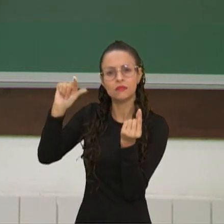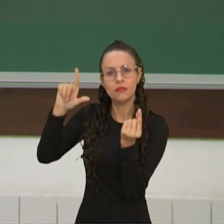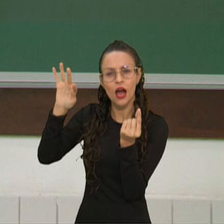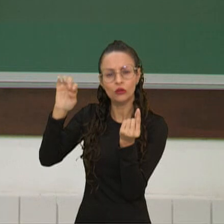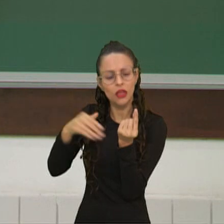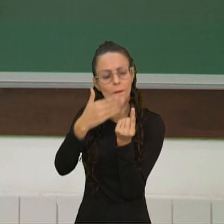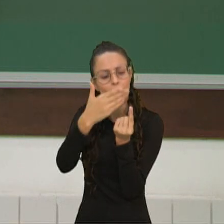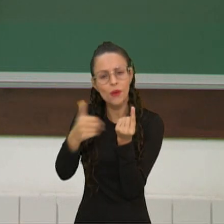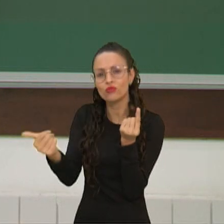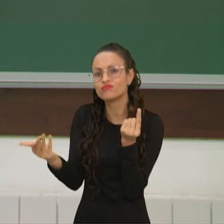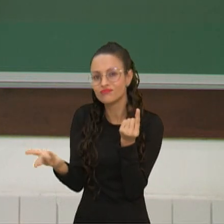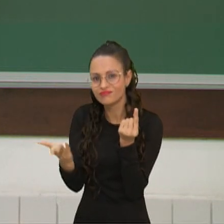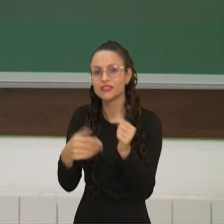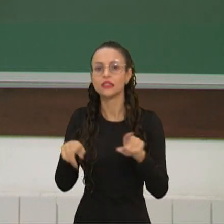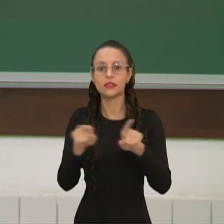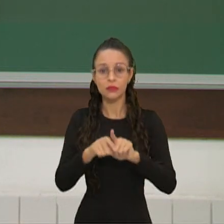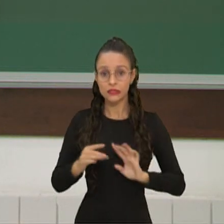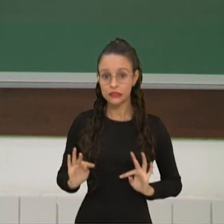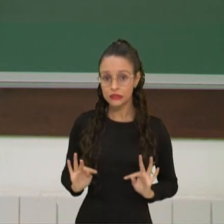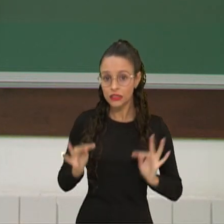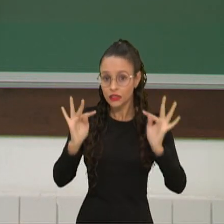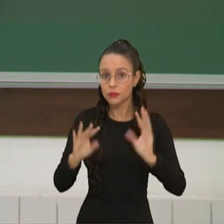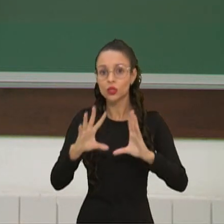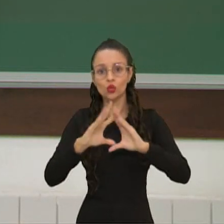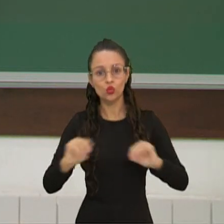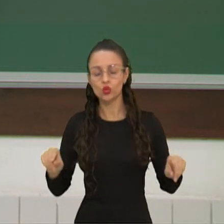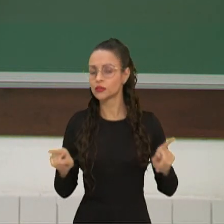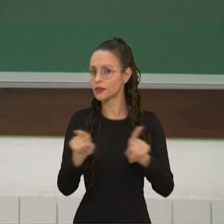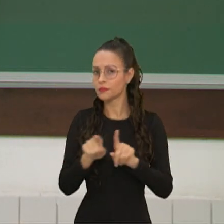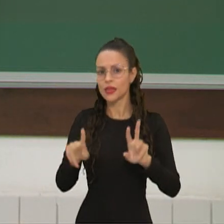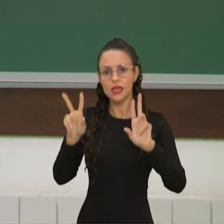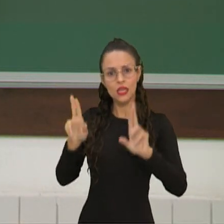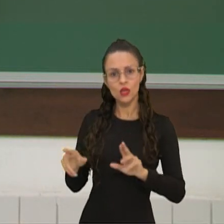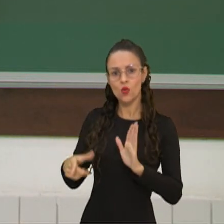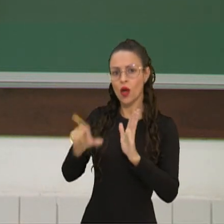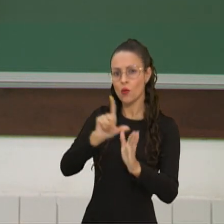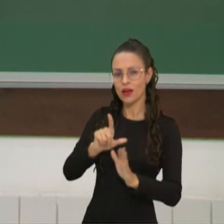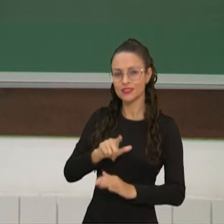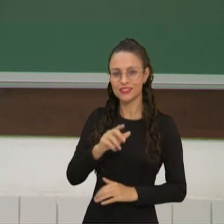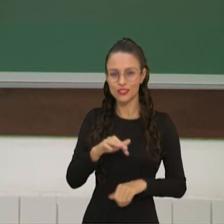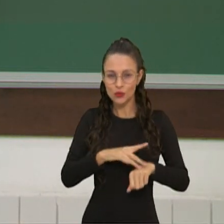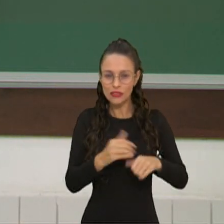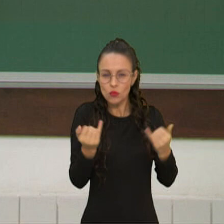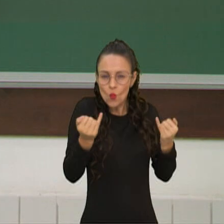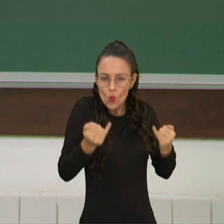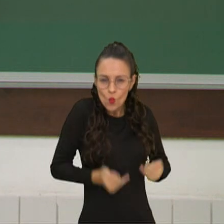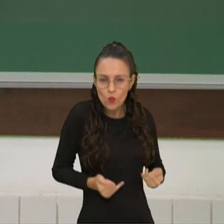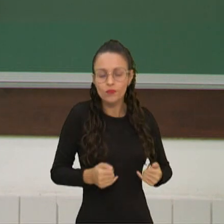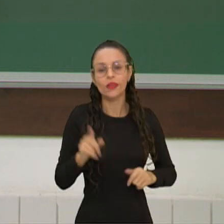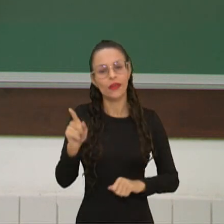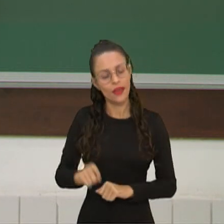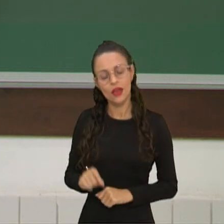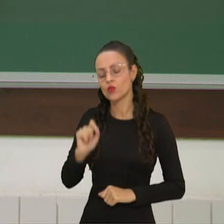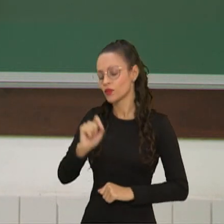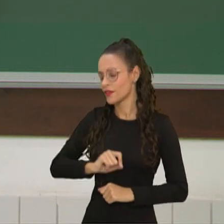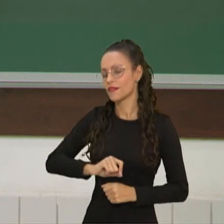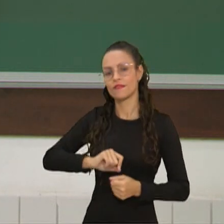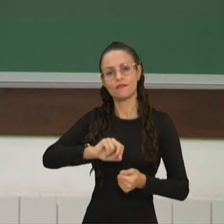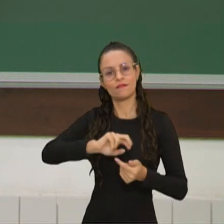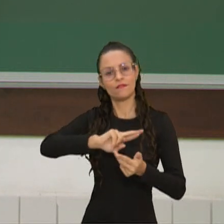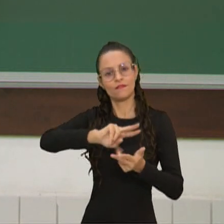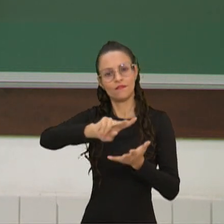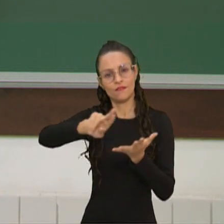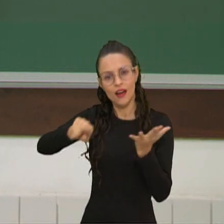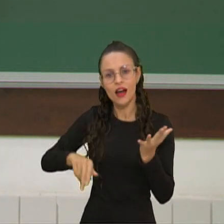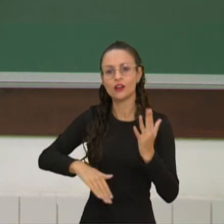e o tratamento a cura é o mesma situação que a anorexia é com acompanhamento de vários profissionais